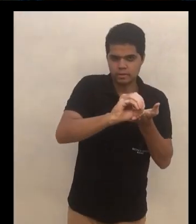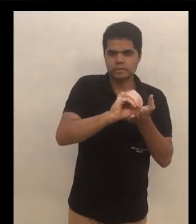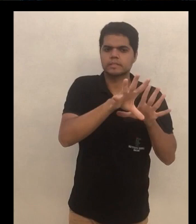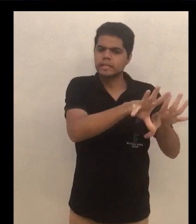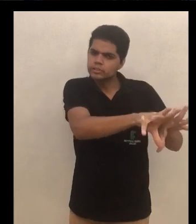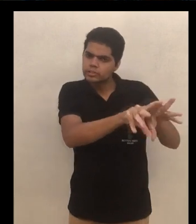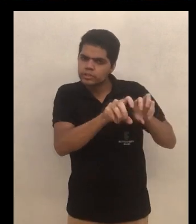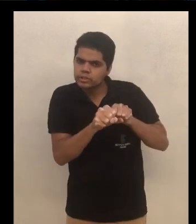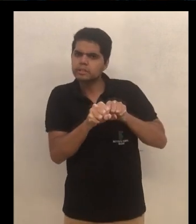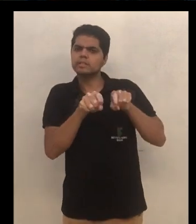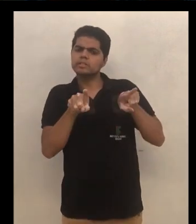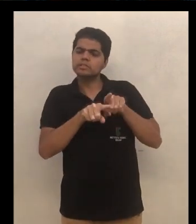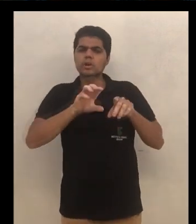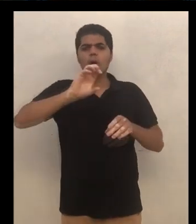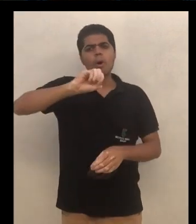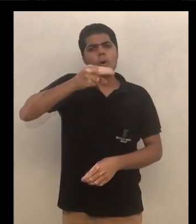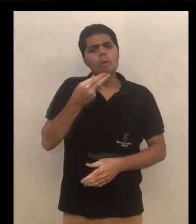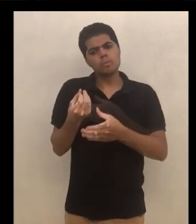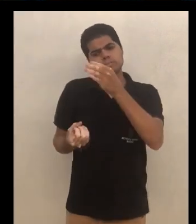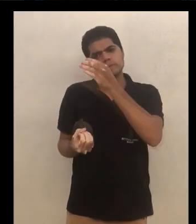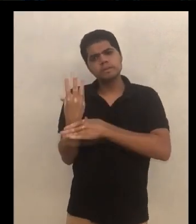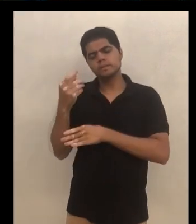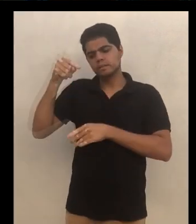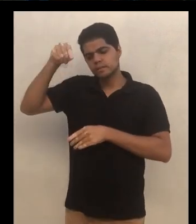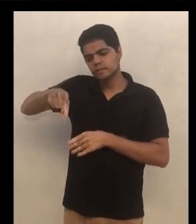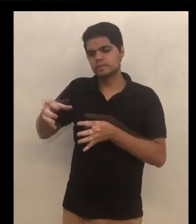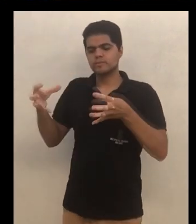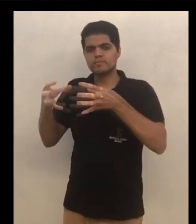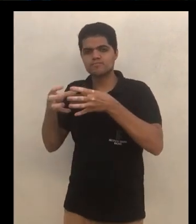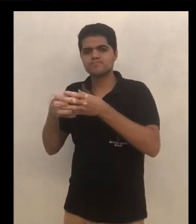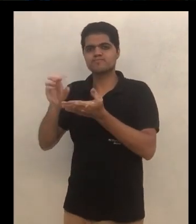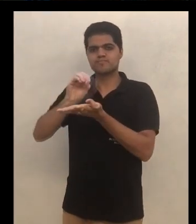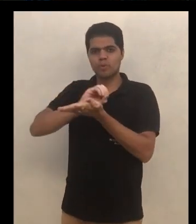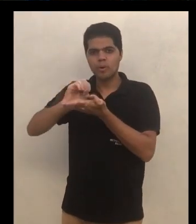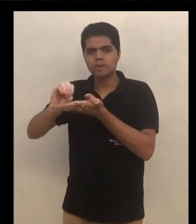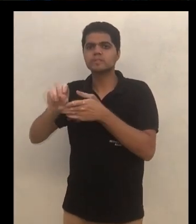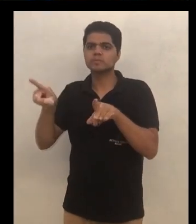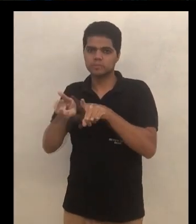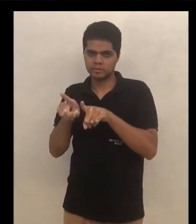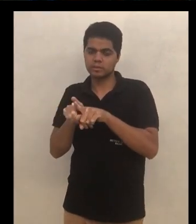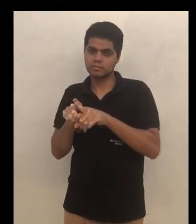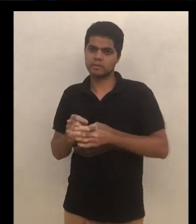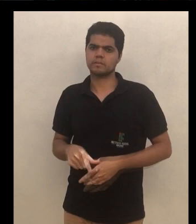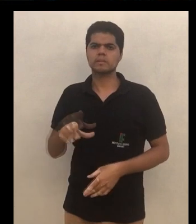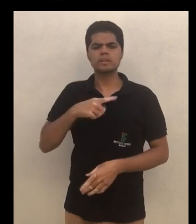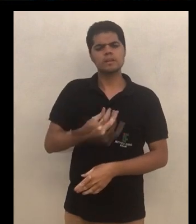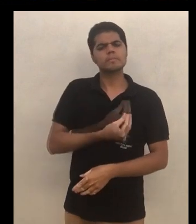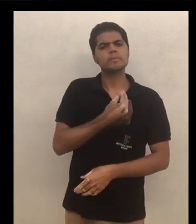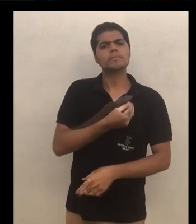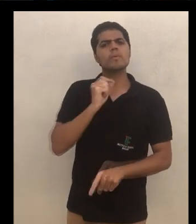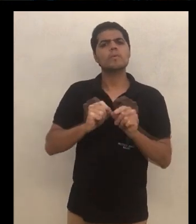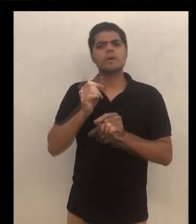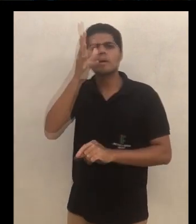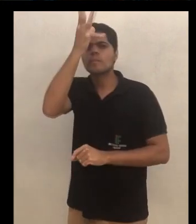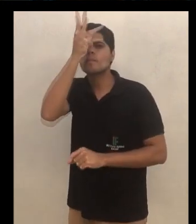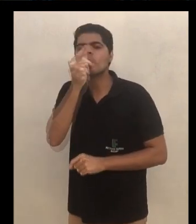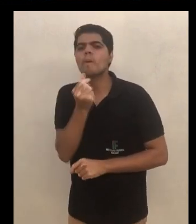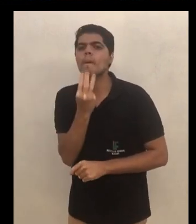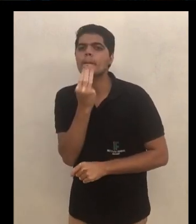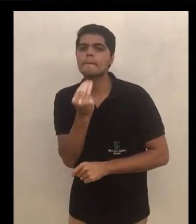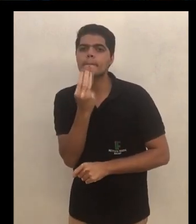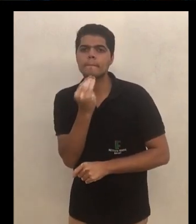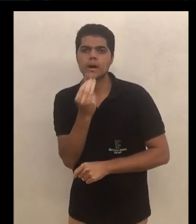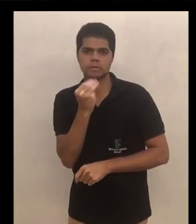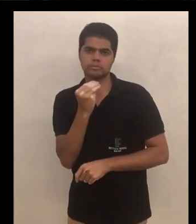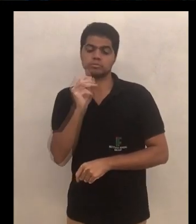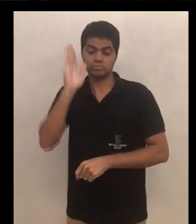adquiridas, né? Ou você já tem um próprio sistema orgânico, certo? Muitas vezes tem a presença do galo também, né? Que